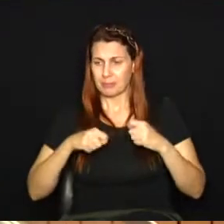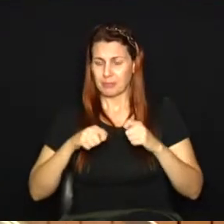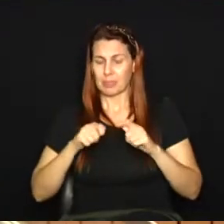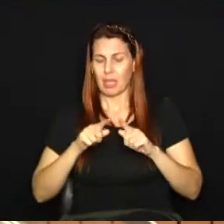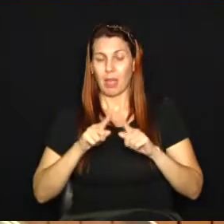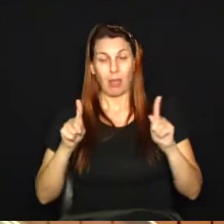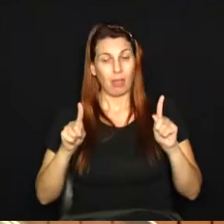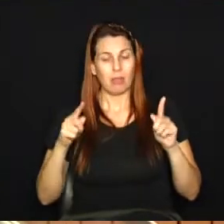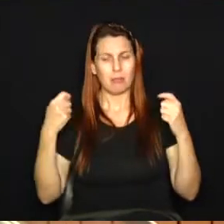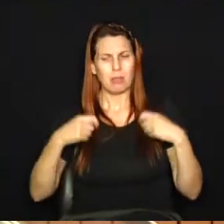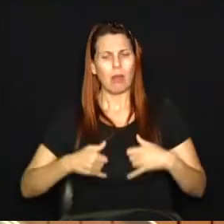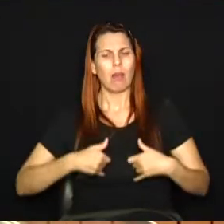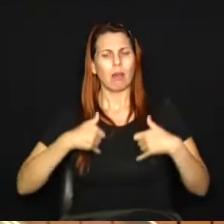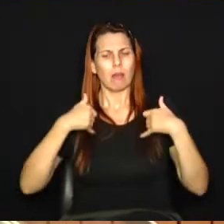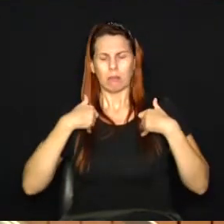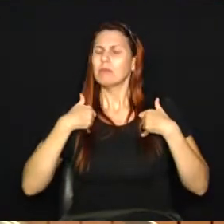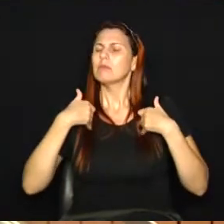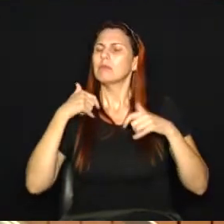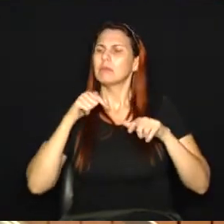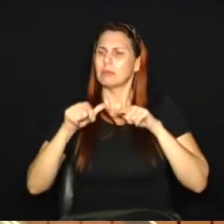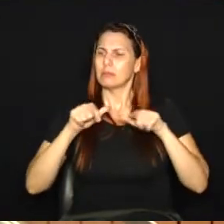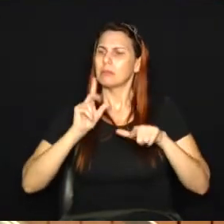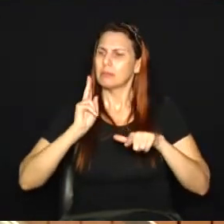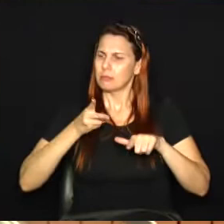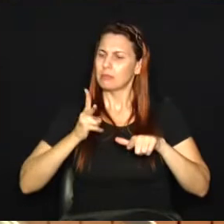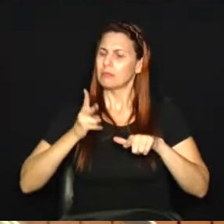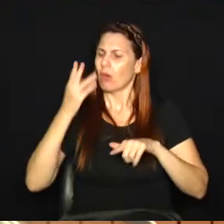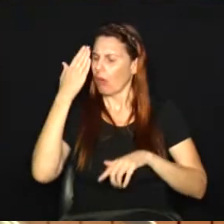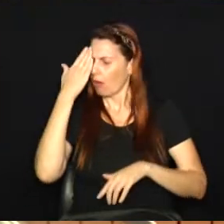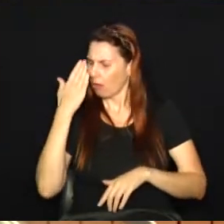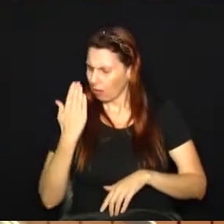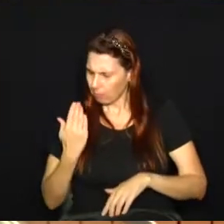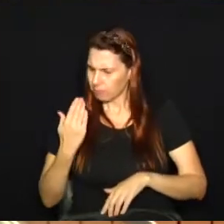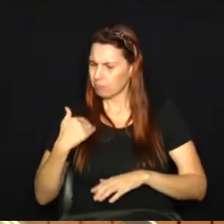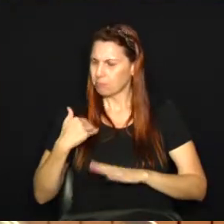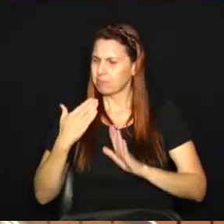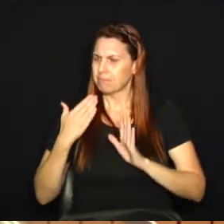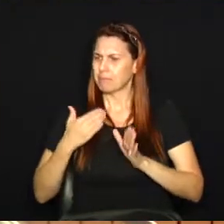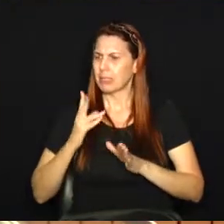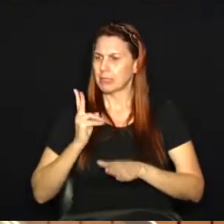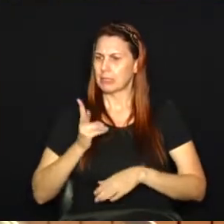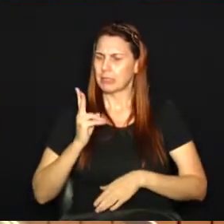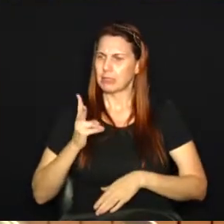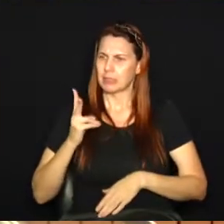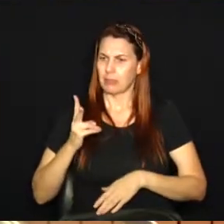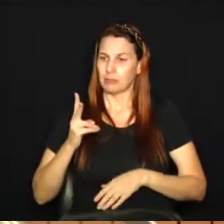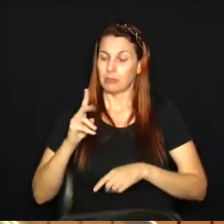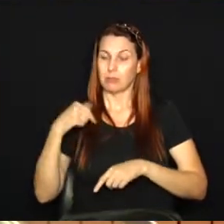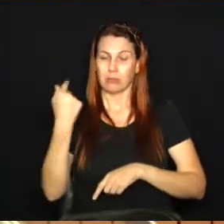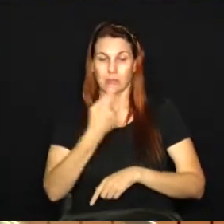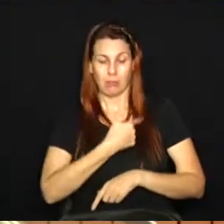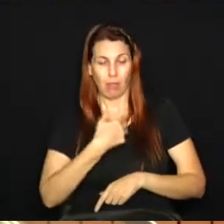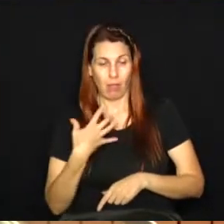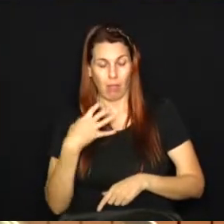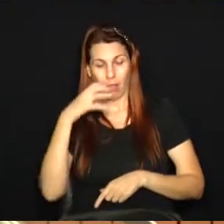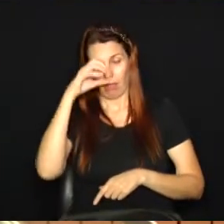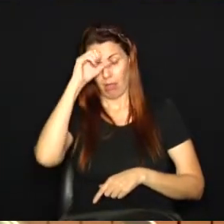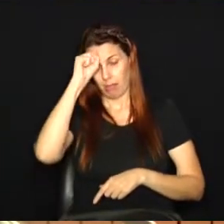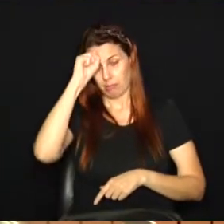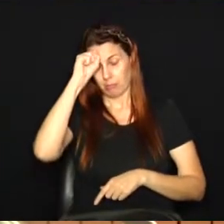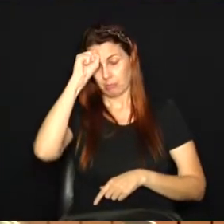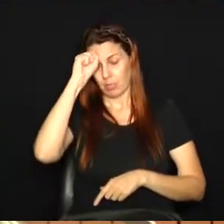muito orgulho daquilo que a gente faz, honrar tudo que nós tivemos em termos de formação, né,